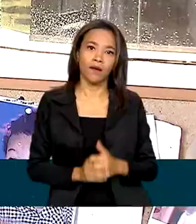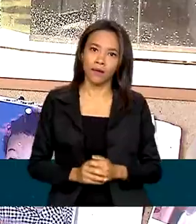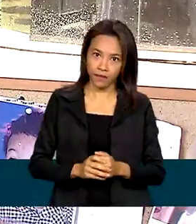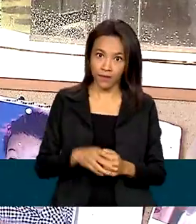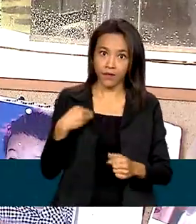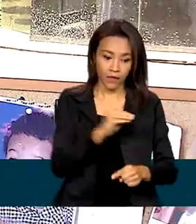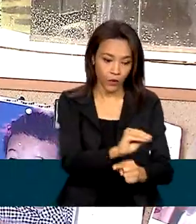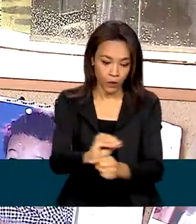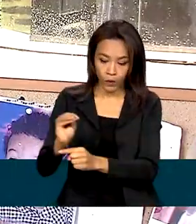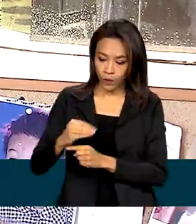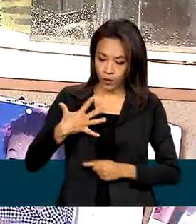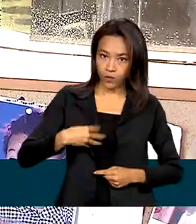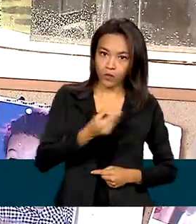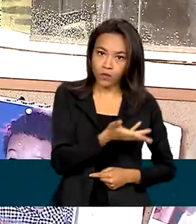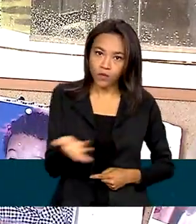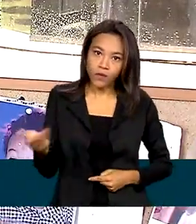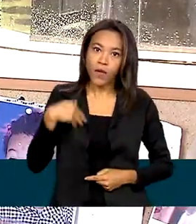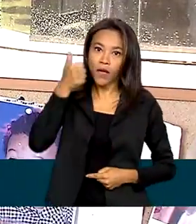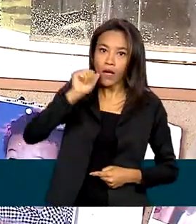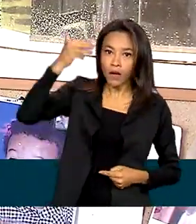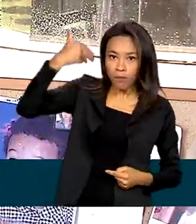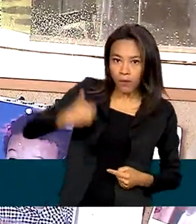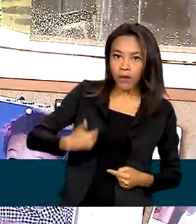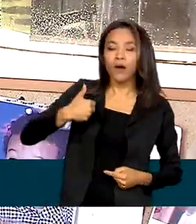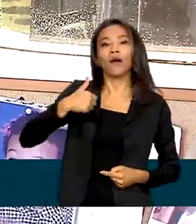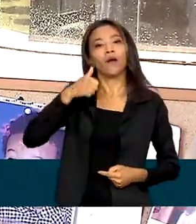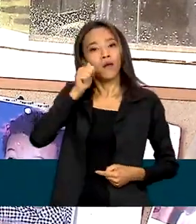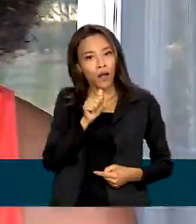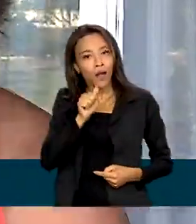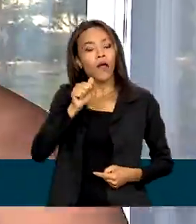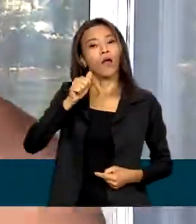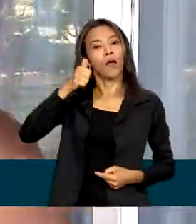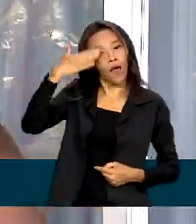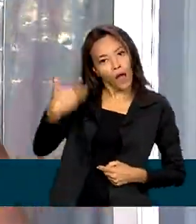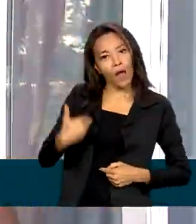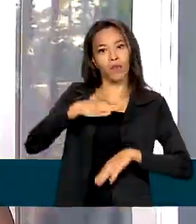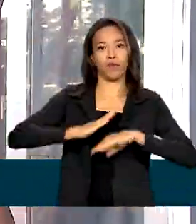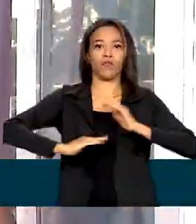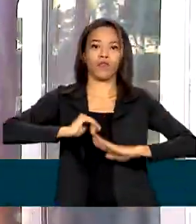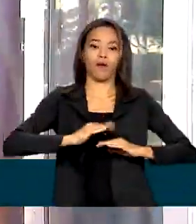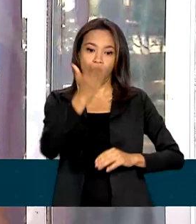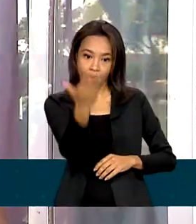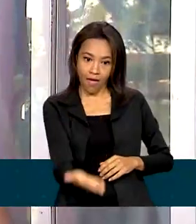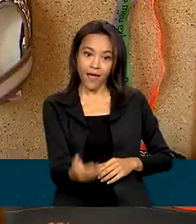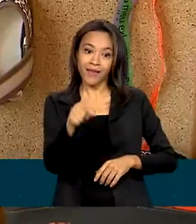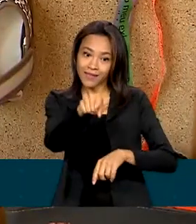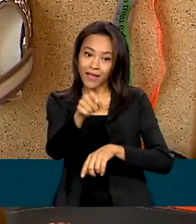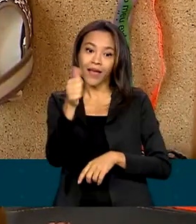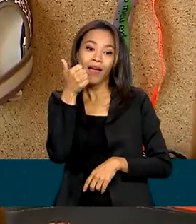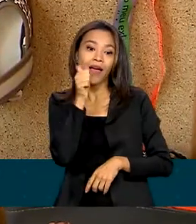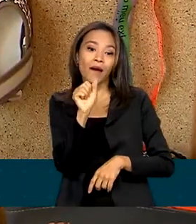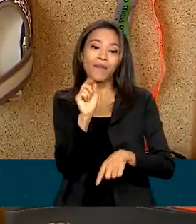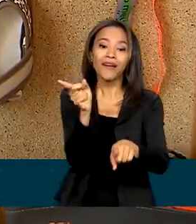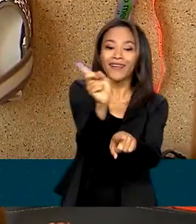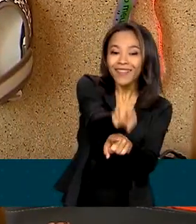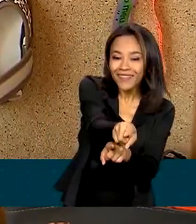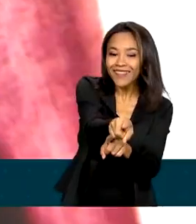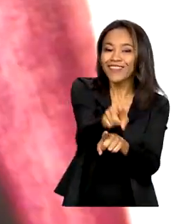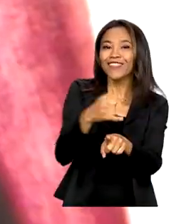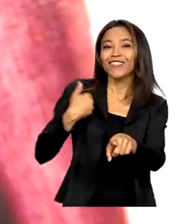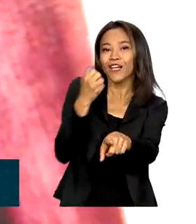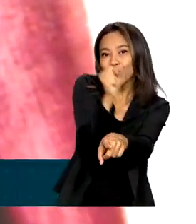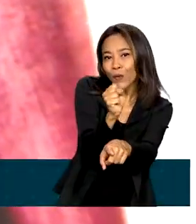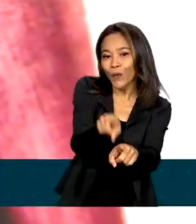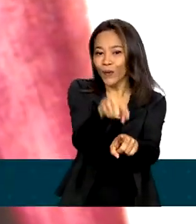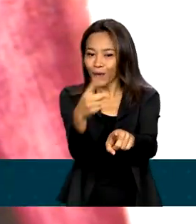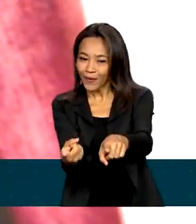que criar seus filhos. É mãe, mulher, é profissional. Essa é a Raíssa, a mãe do Benjamin, de 8 anos, e da